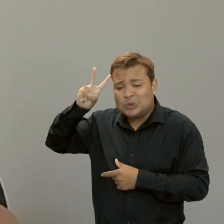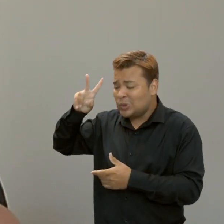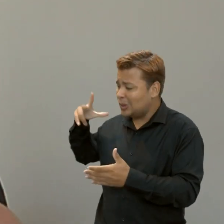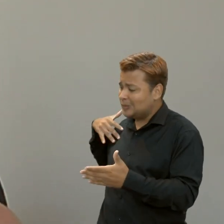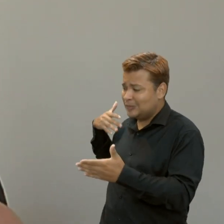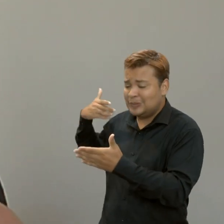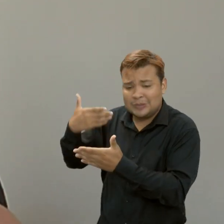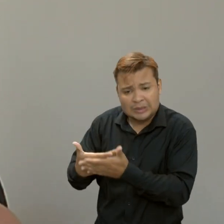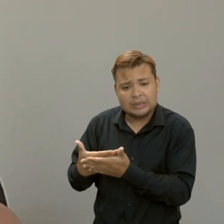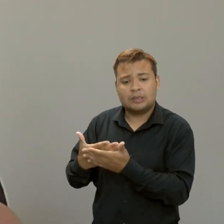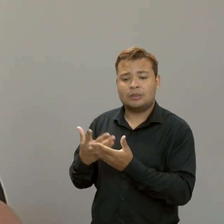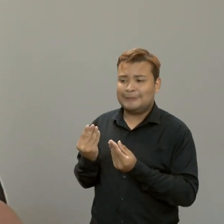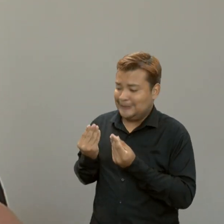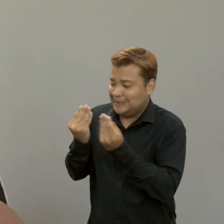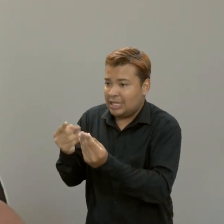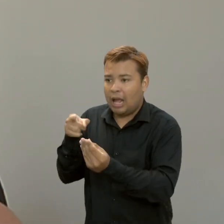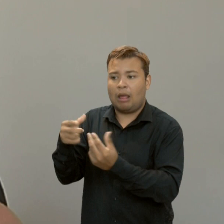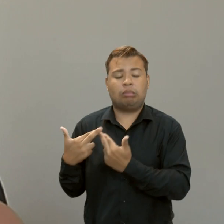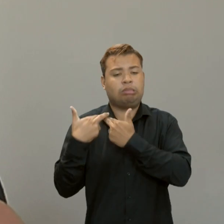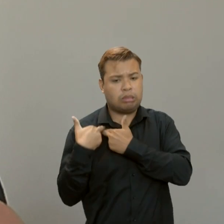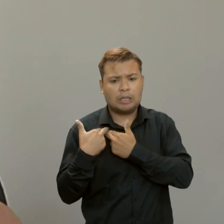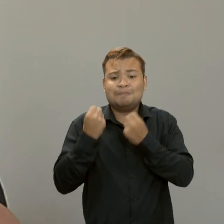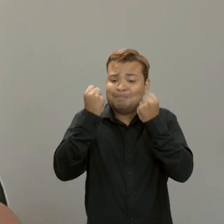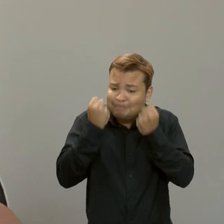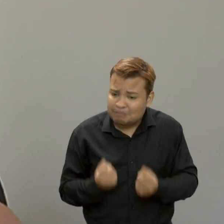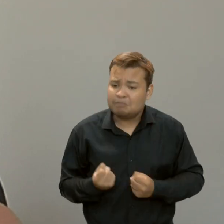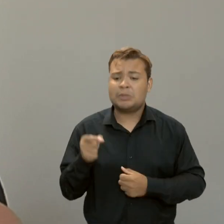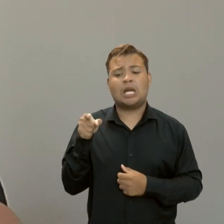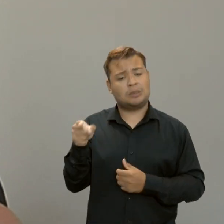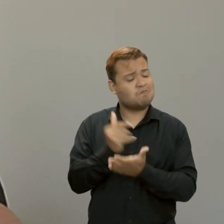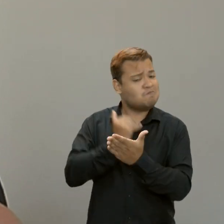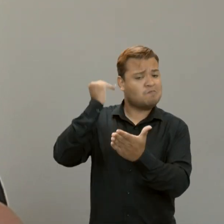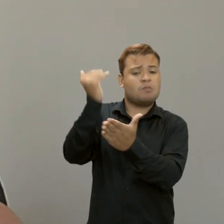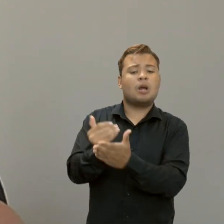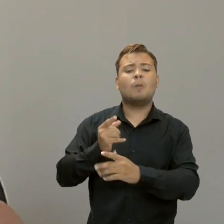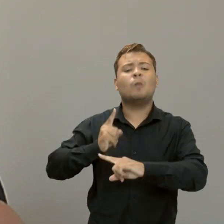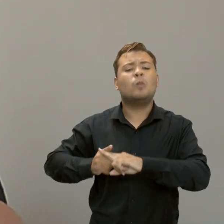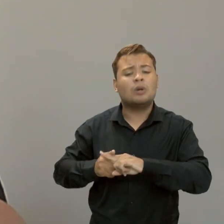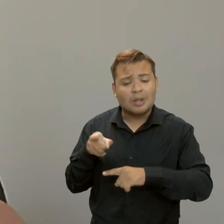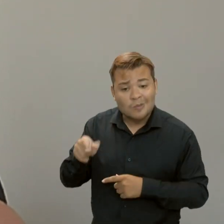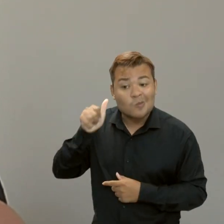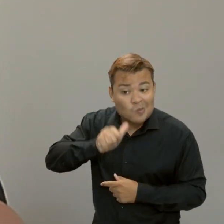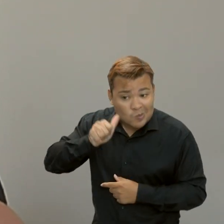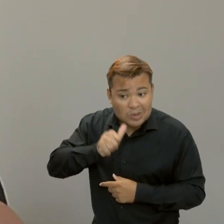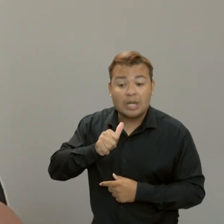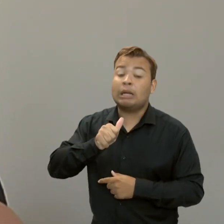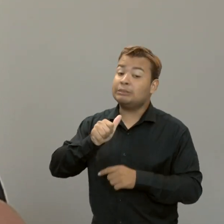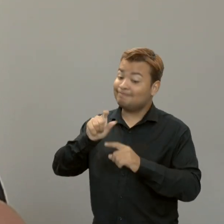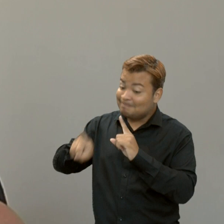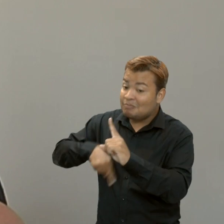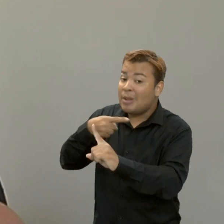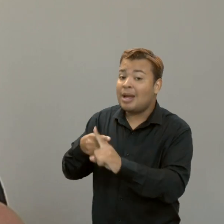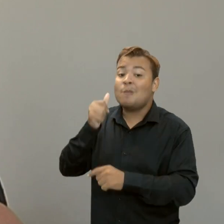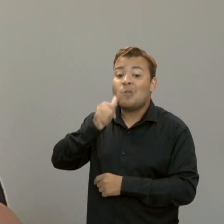a ela, era mais duro, como a gente sabe que é para a Leodegária, pelo fato dela ser não só uma mulher, mas uma mulher negra, né?